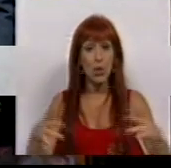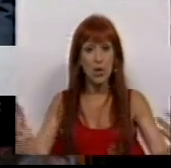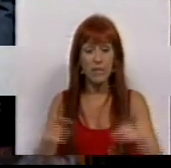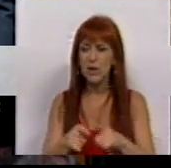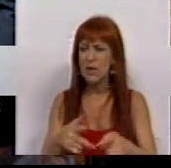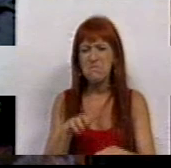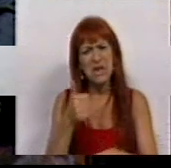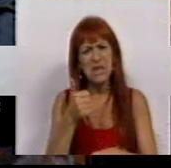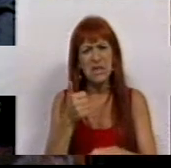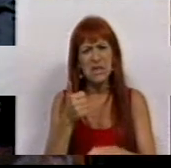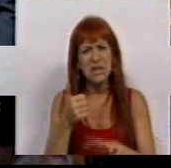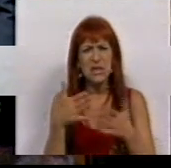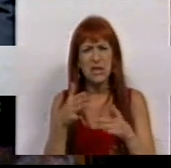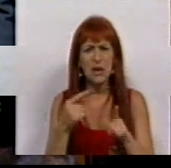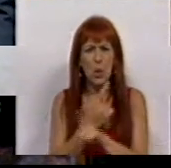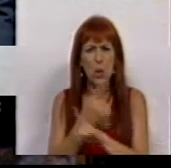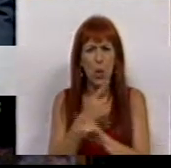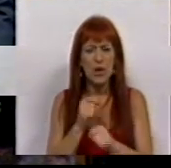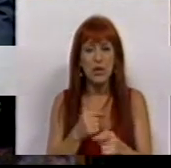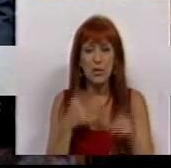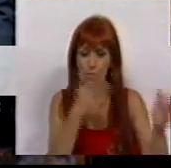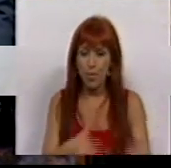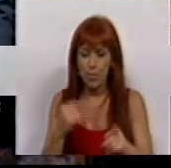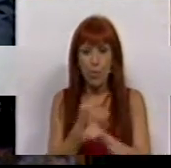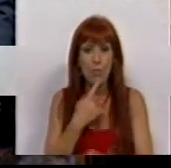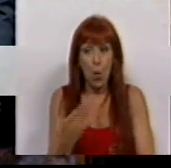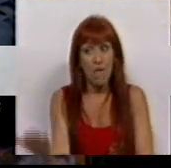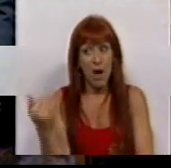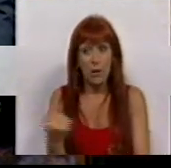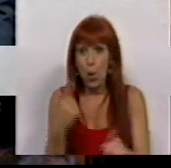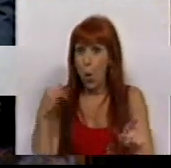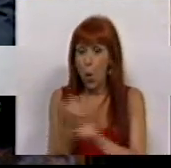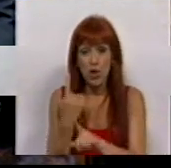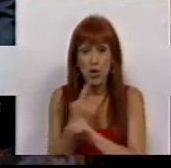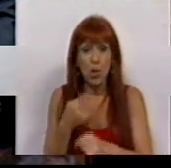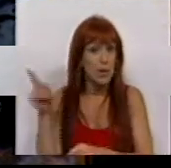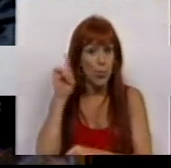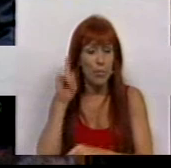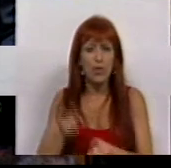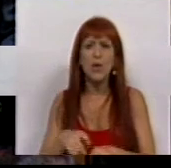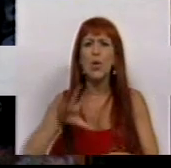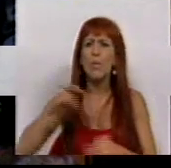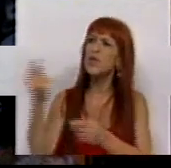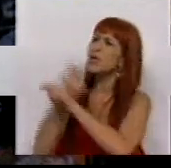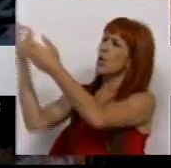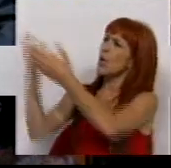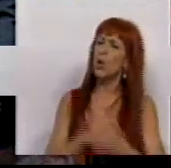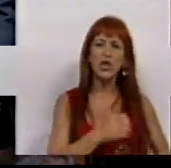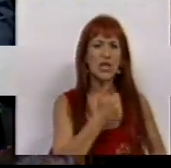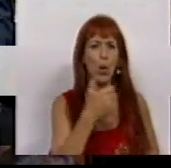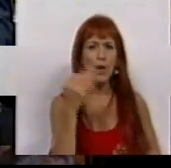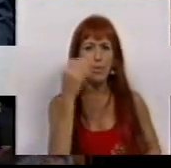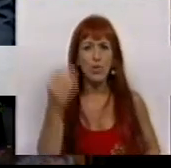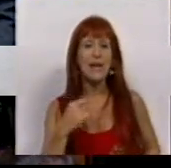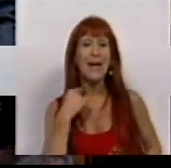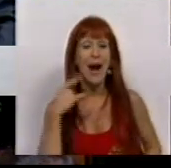em meia dezena de produtos, é altamente deficitário em alguns produtos estratégicos. O país importa cerca de 50%